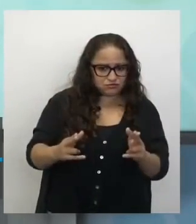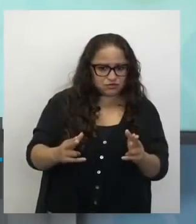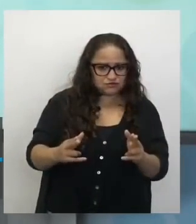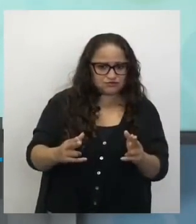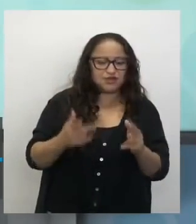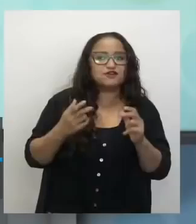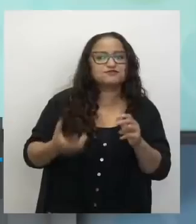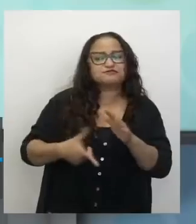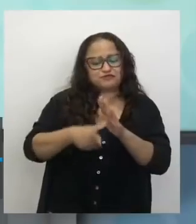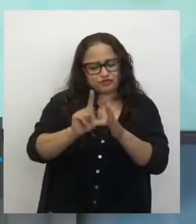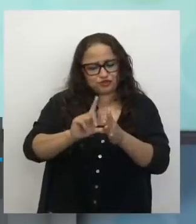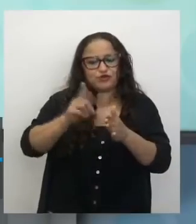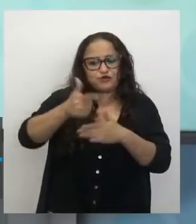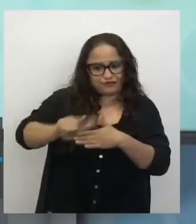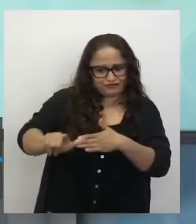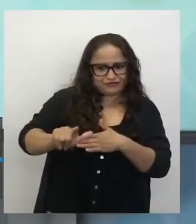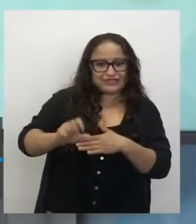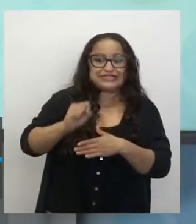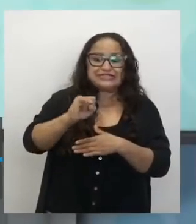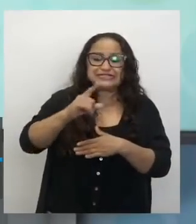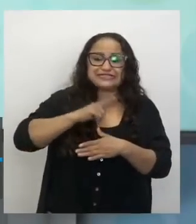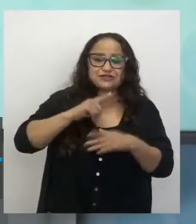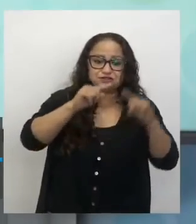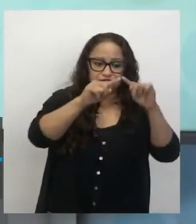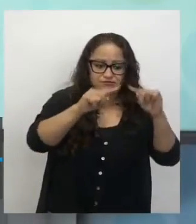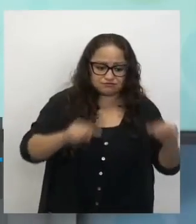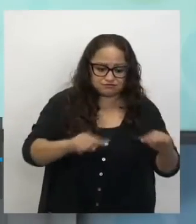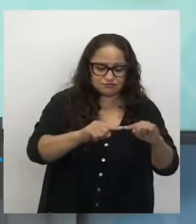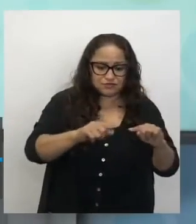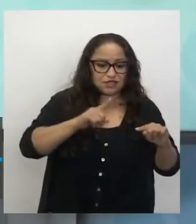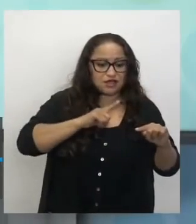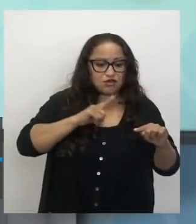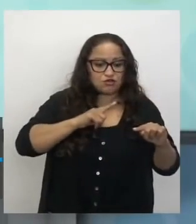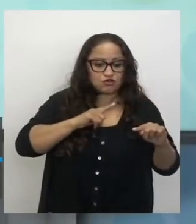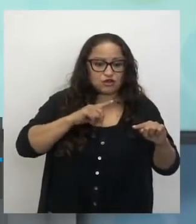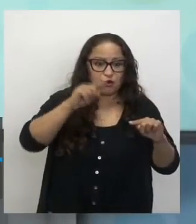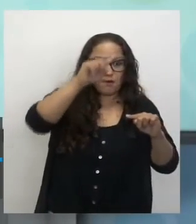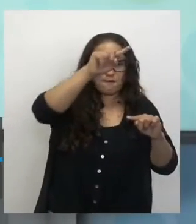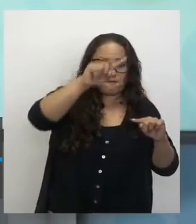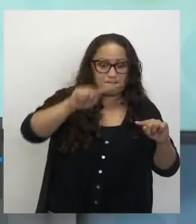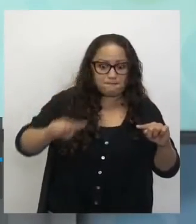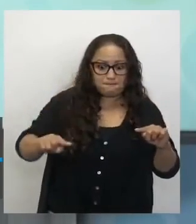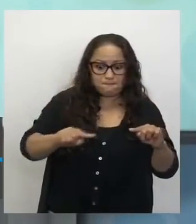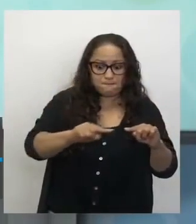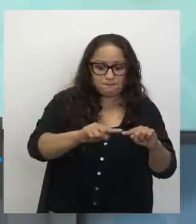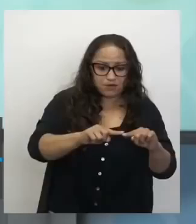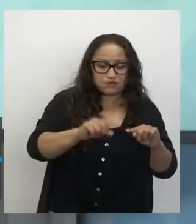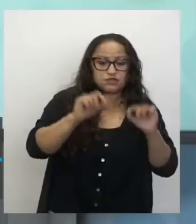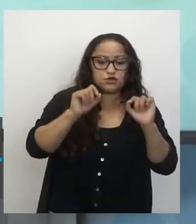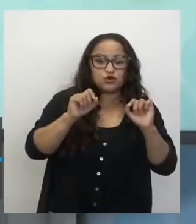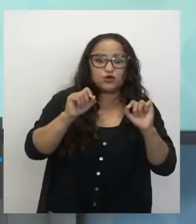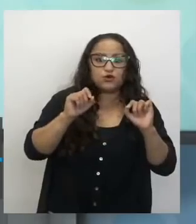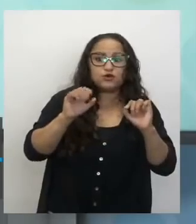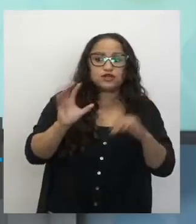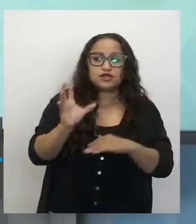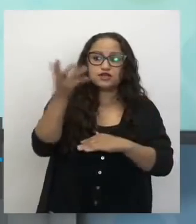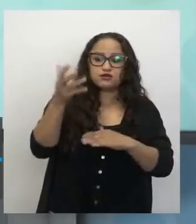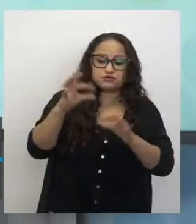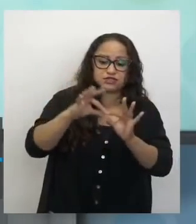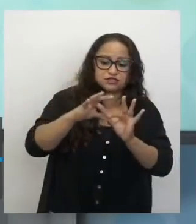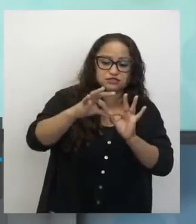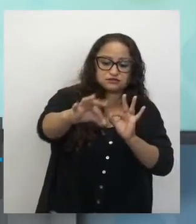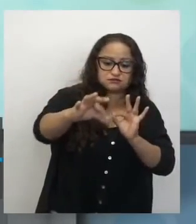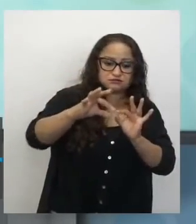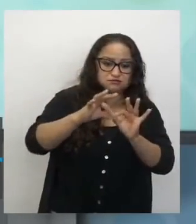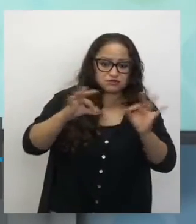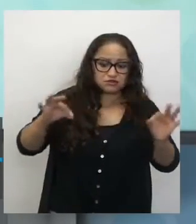desculpa, vamos retomar. Se eu tenho um triângulo e eu faço um aumento no lado desse triângulo, o que acontece com o perímetro e a área?